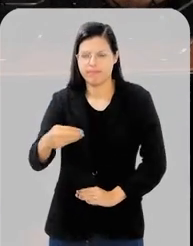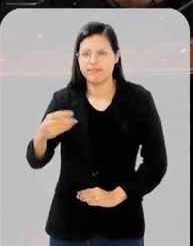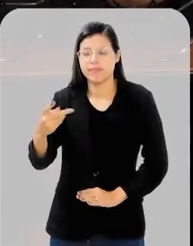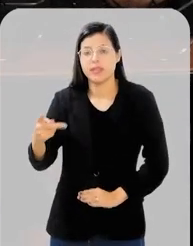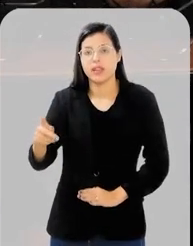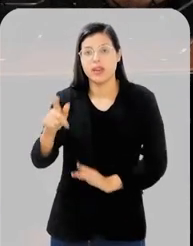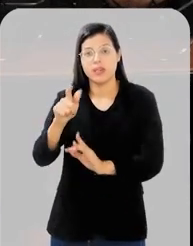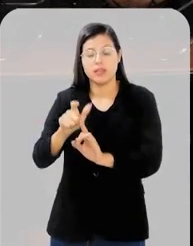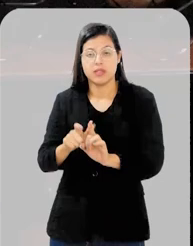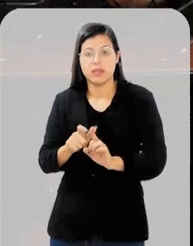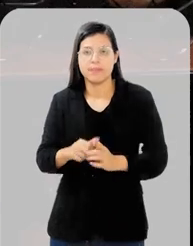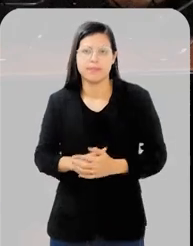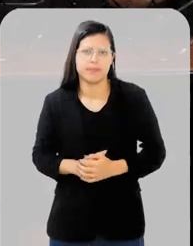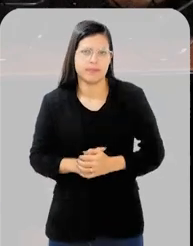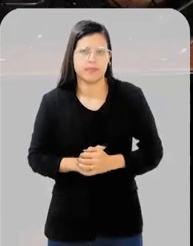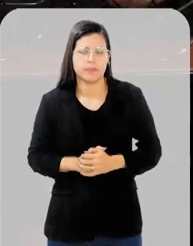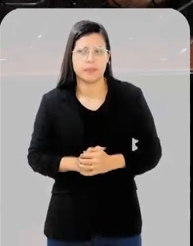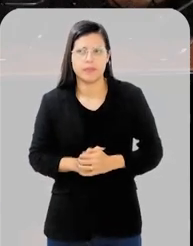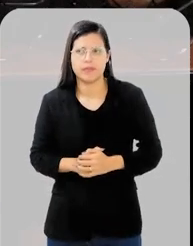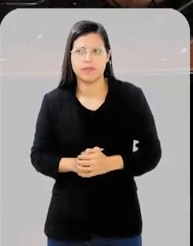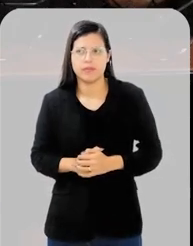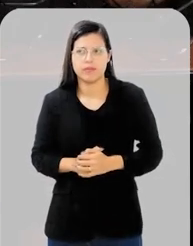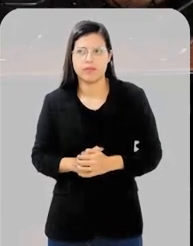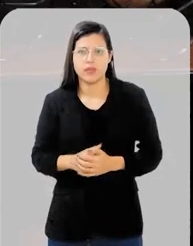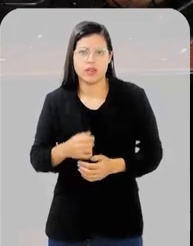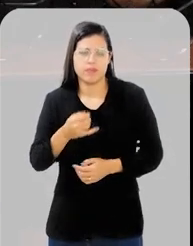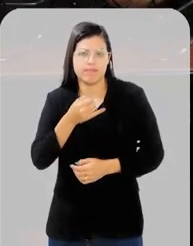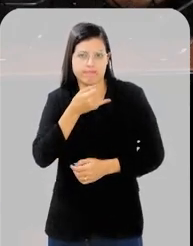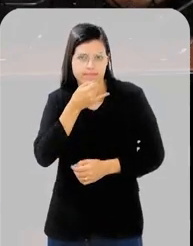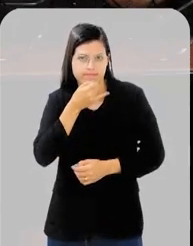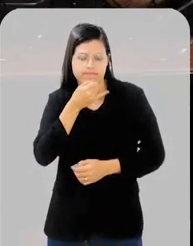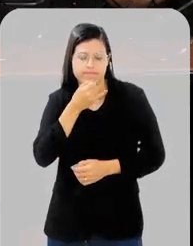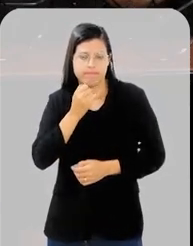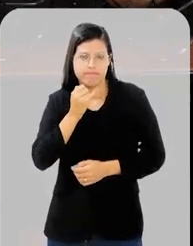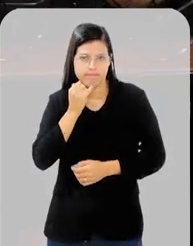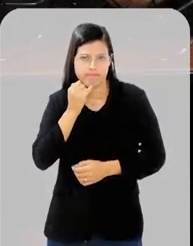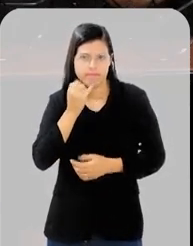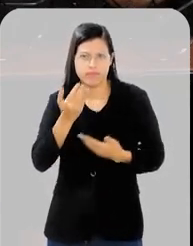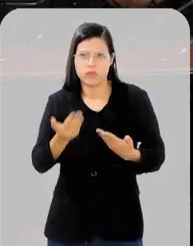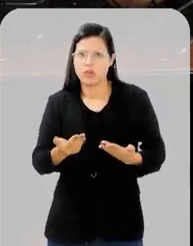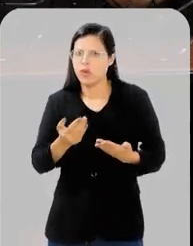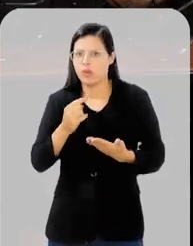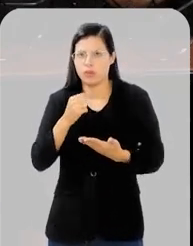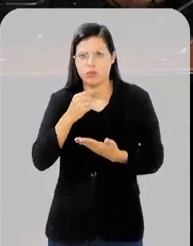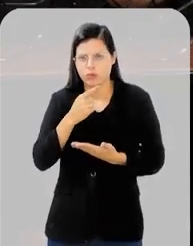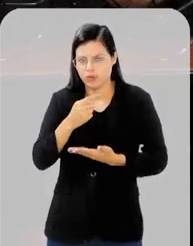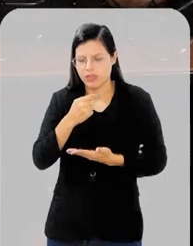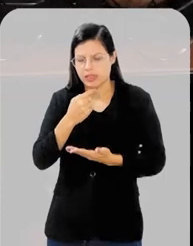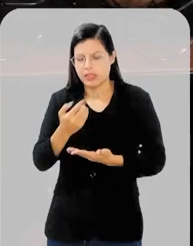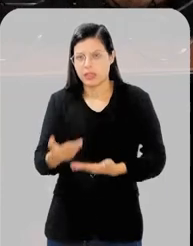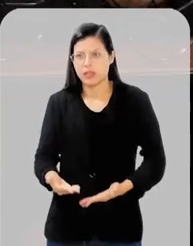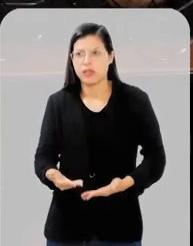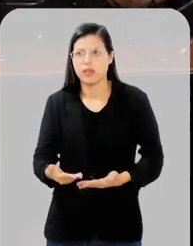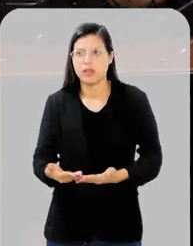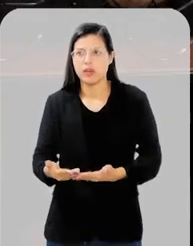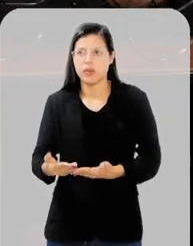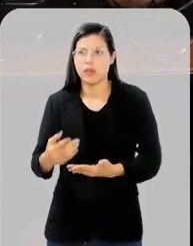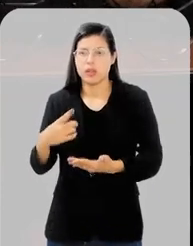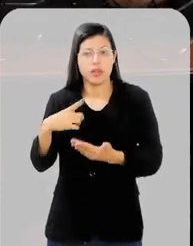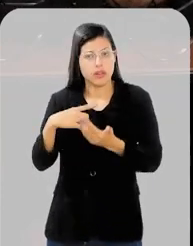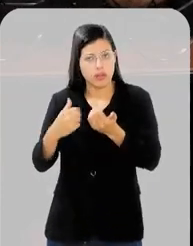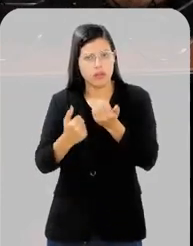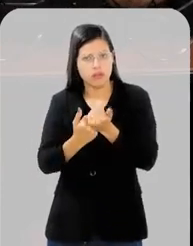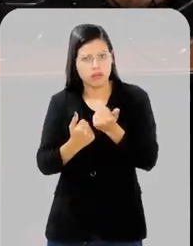dela e e infelizmente não deu certo